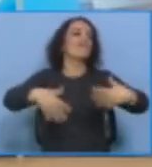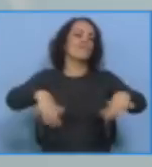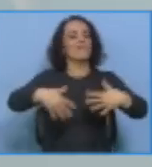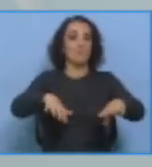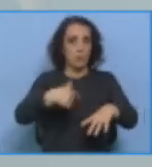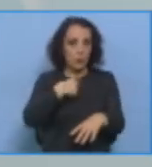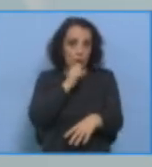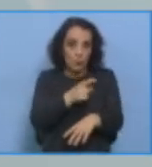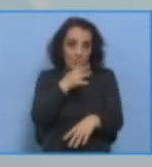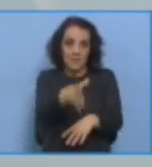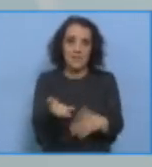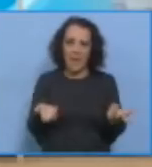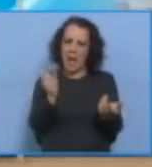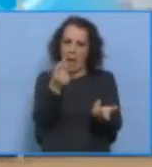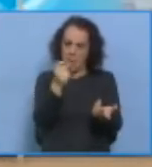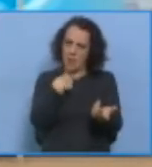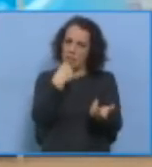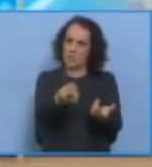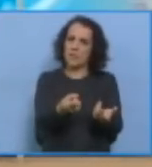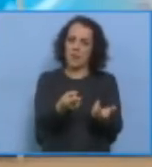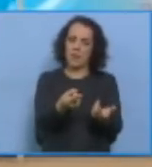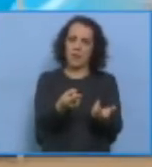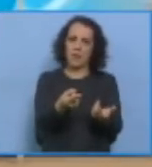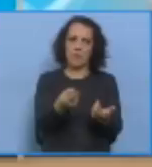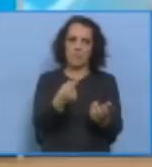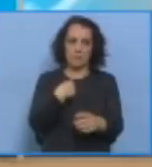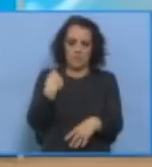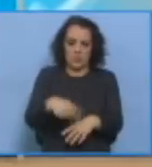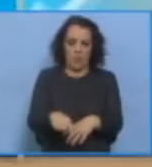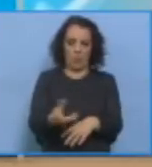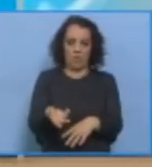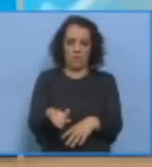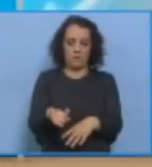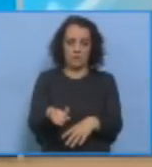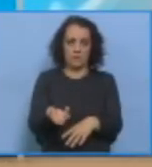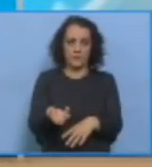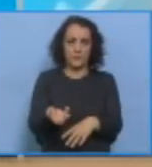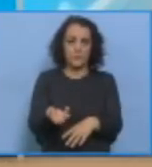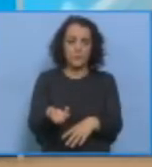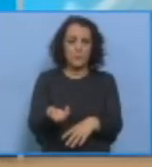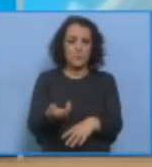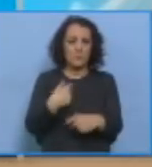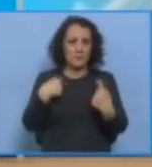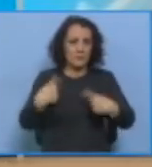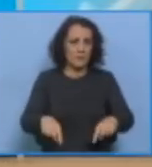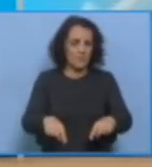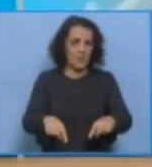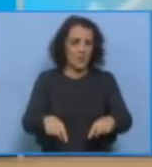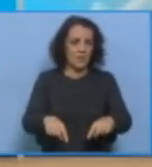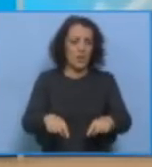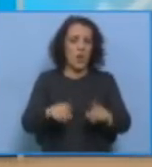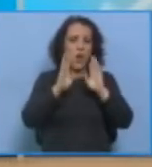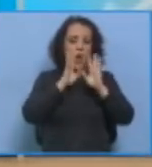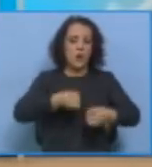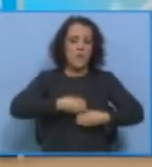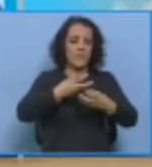naquela... Não, mas é muito rapidamente dito que temos das mais diversas confissões e